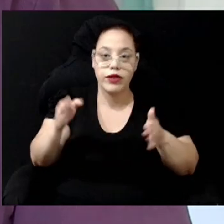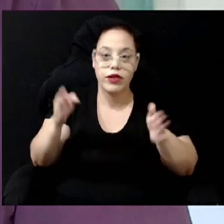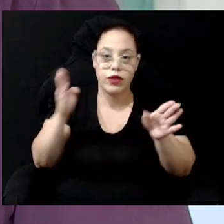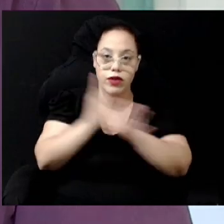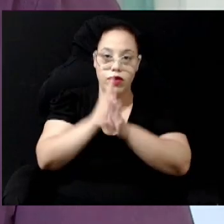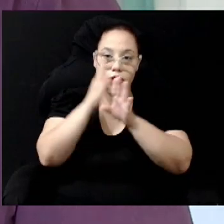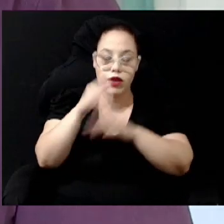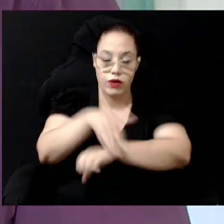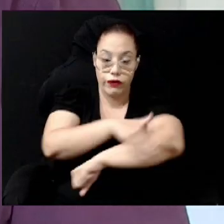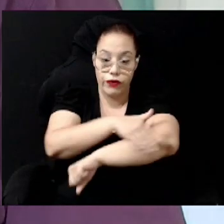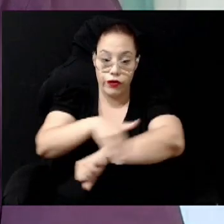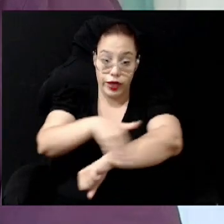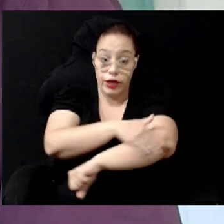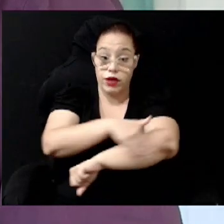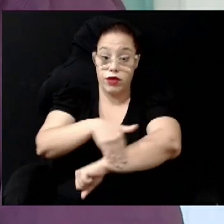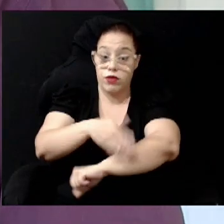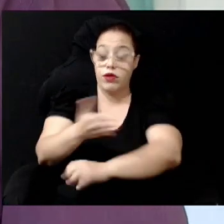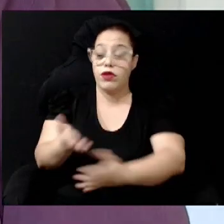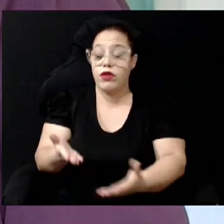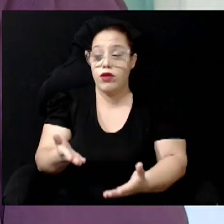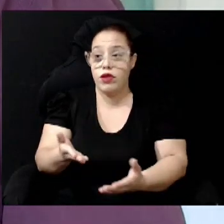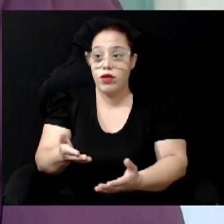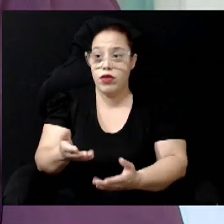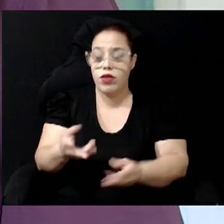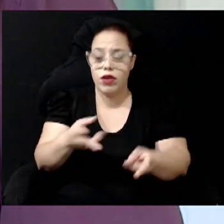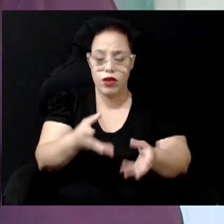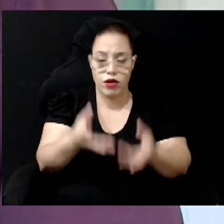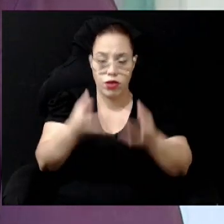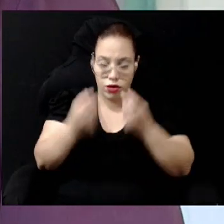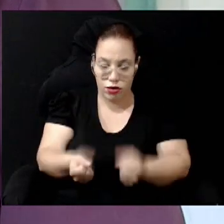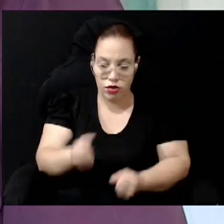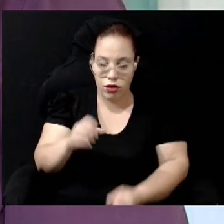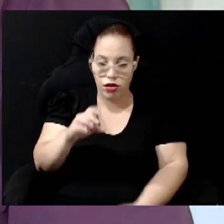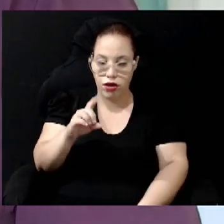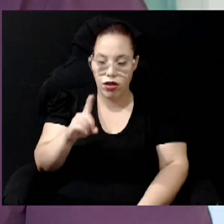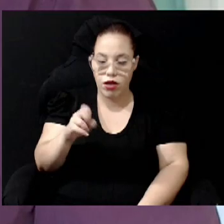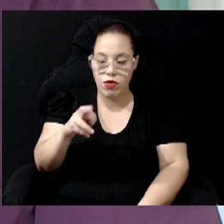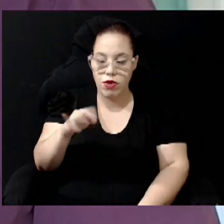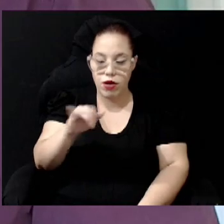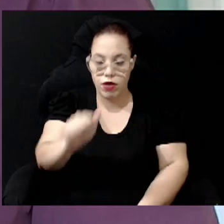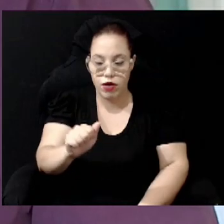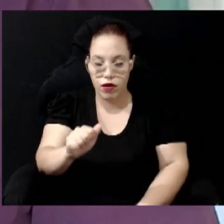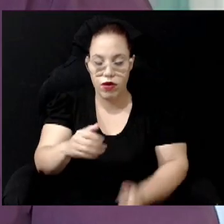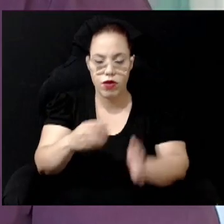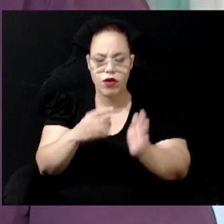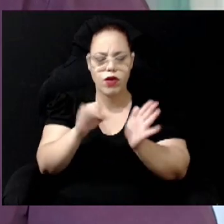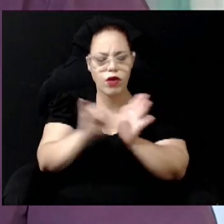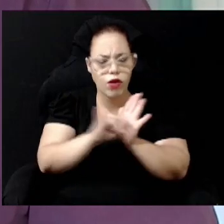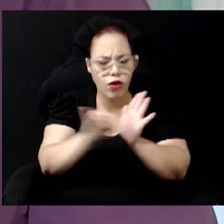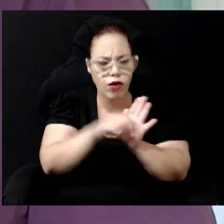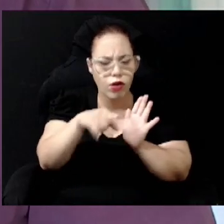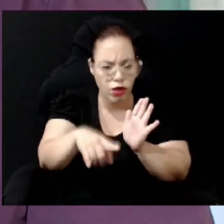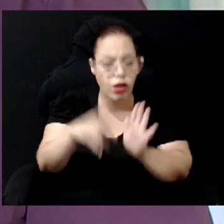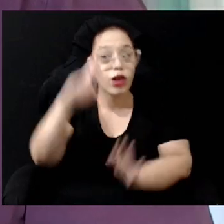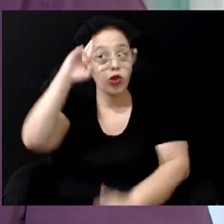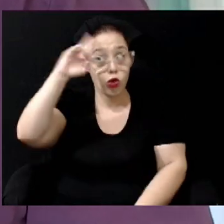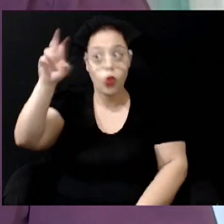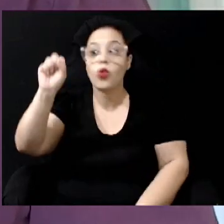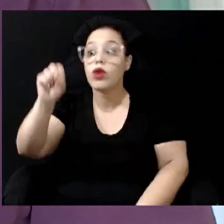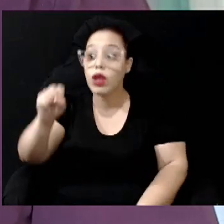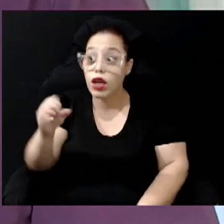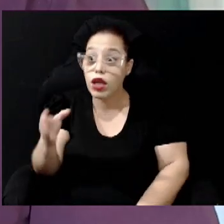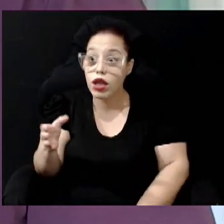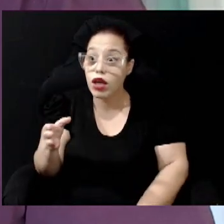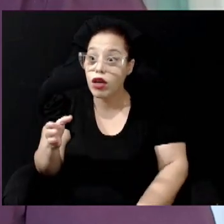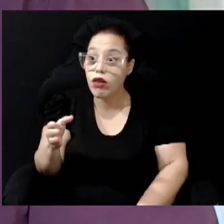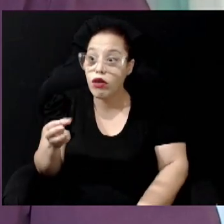pública e é recolhido pelo departamento, identificando que ele tem tutor, o departamento